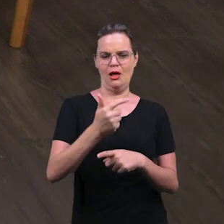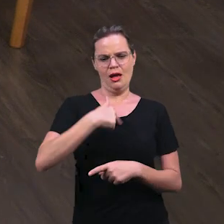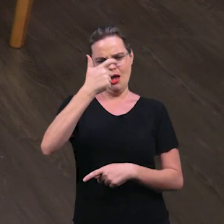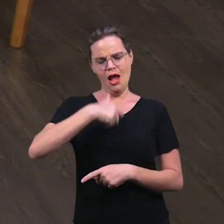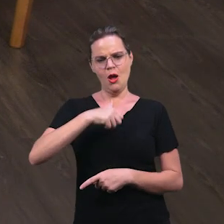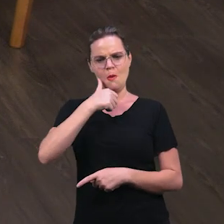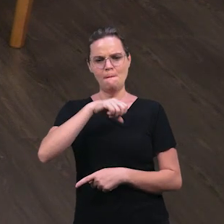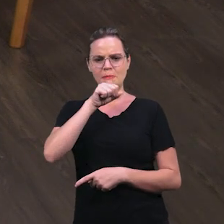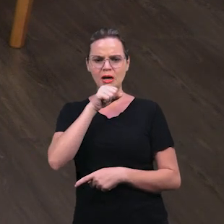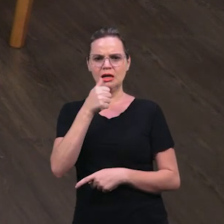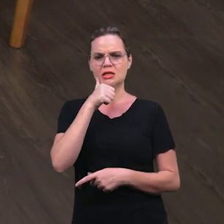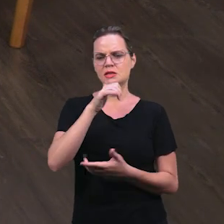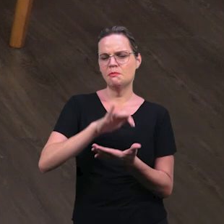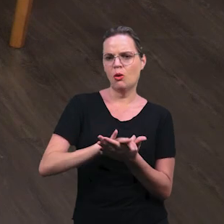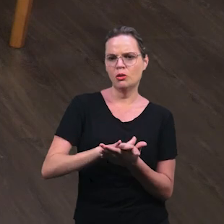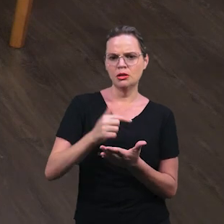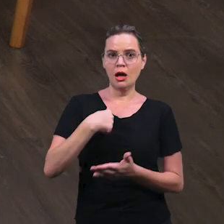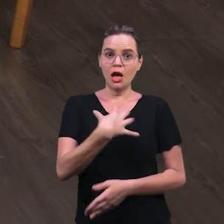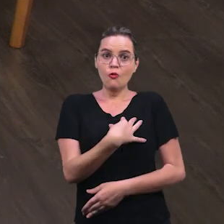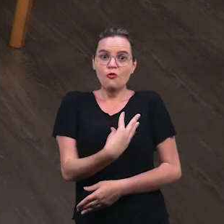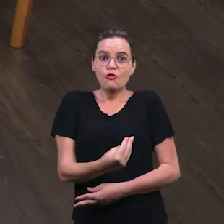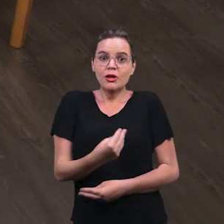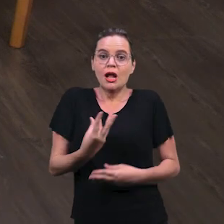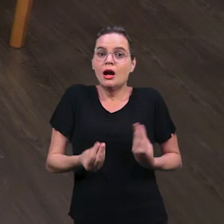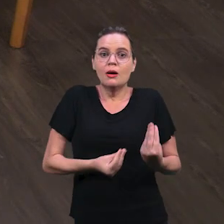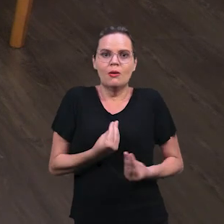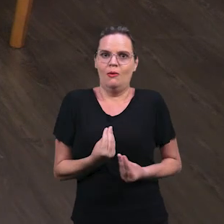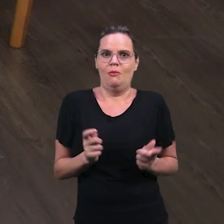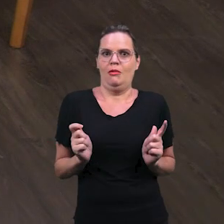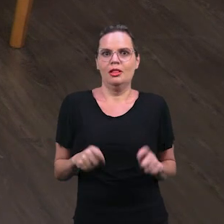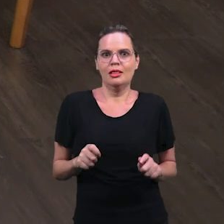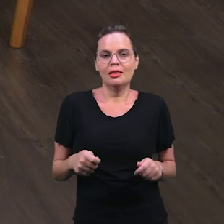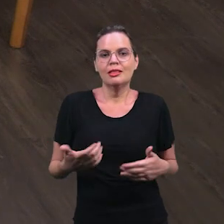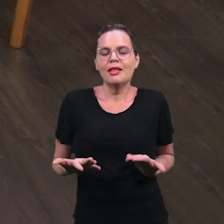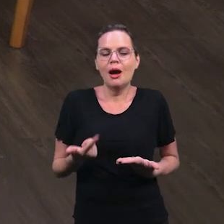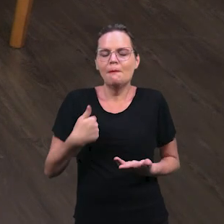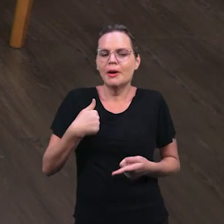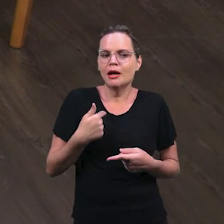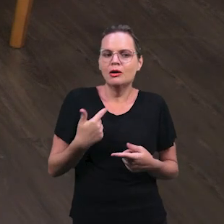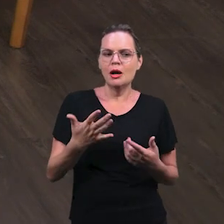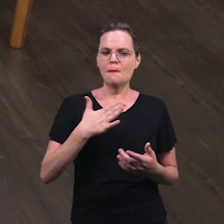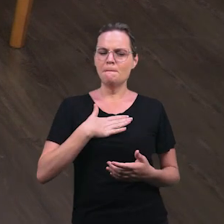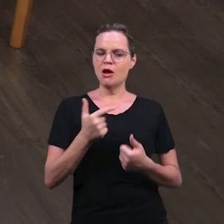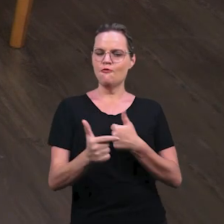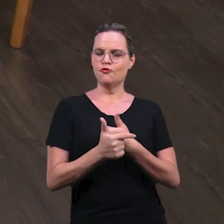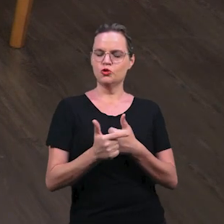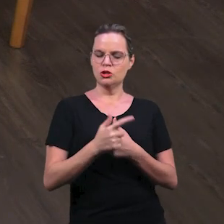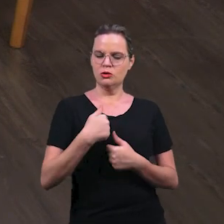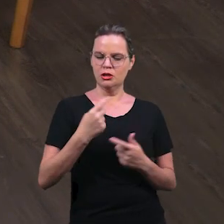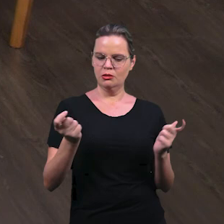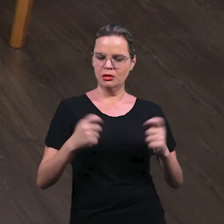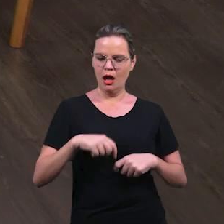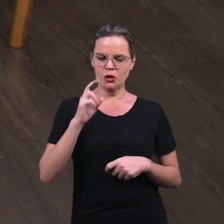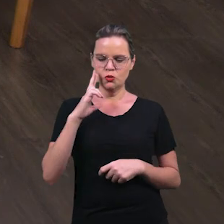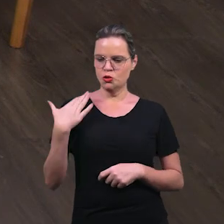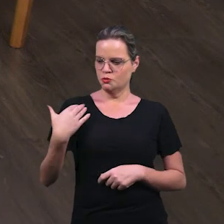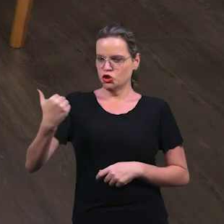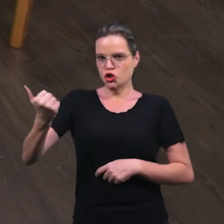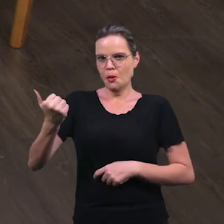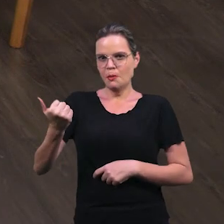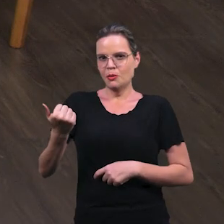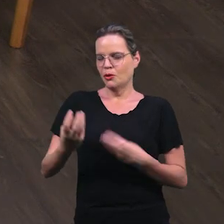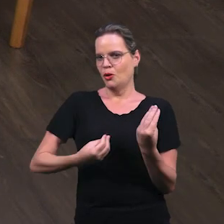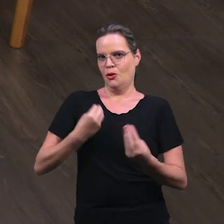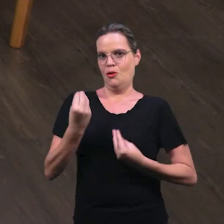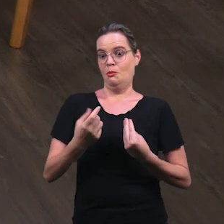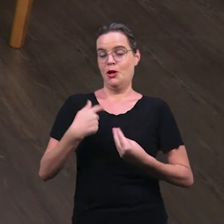como mãe, como esposa, né, como filha, qual é aquela função que só eu posso fazer, que o Senhor me chamou para